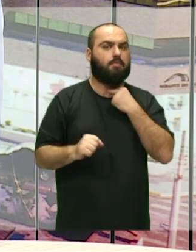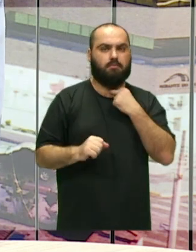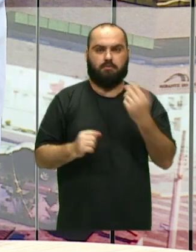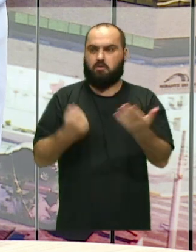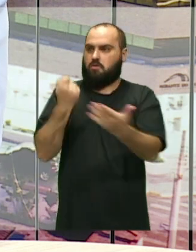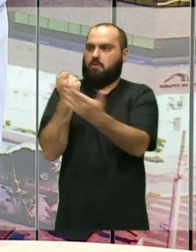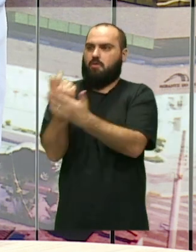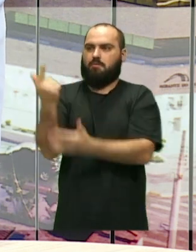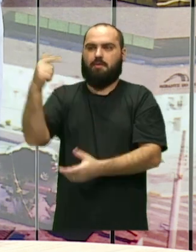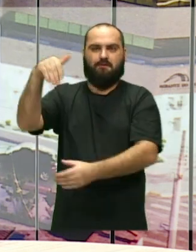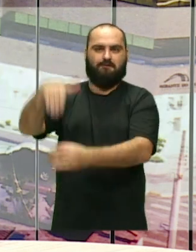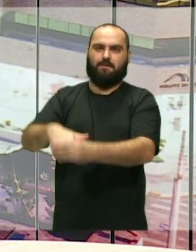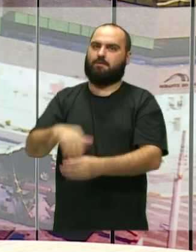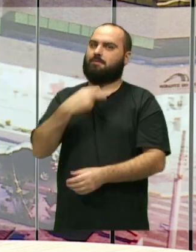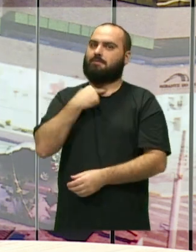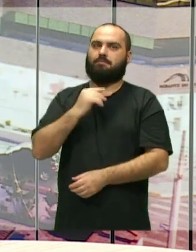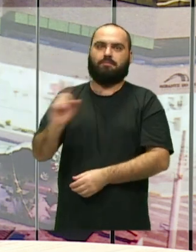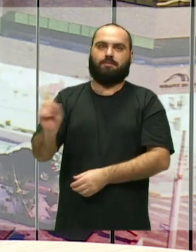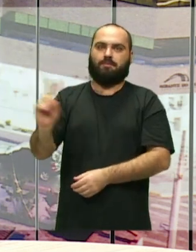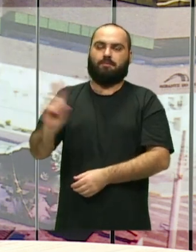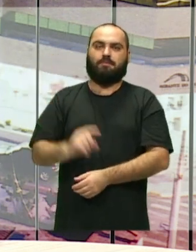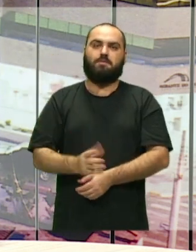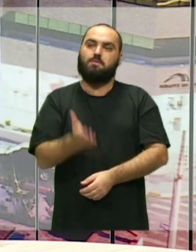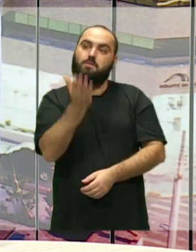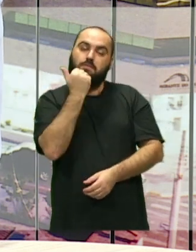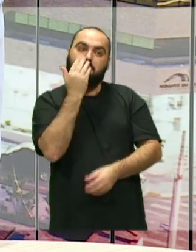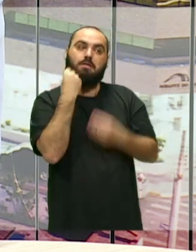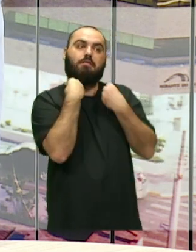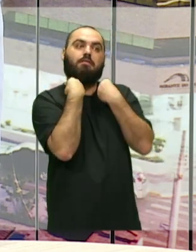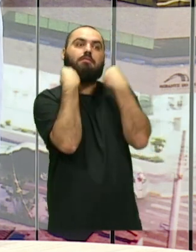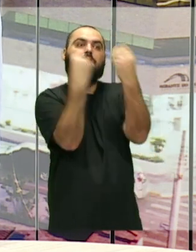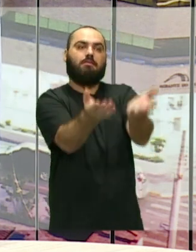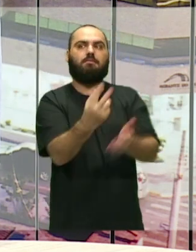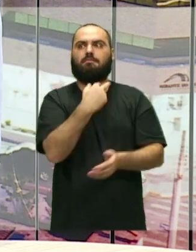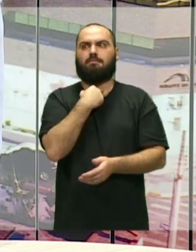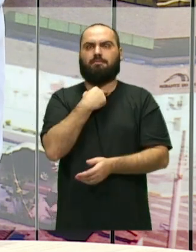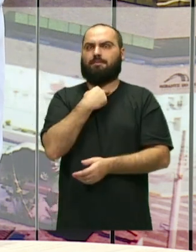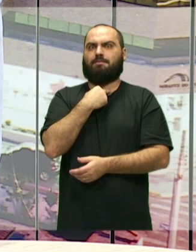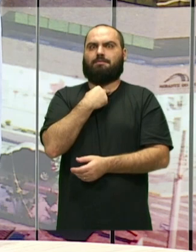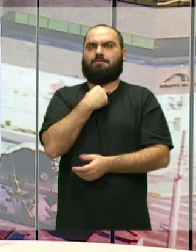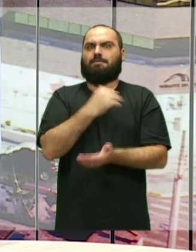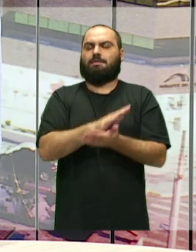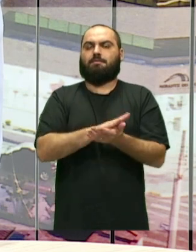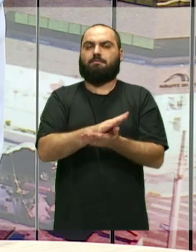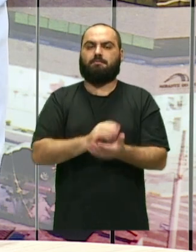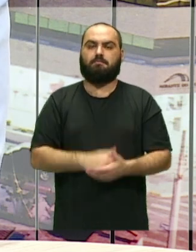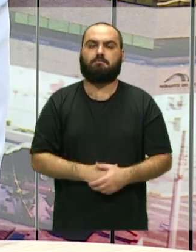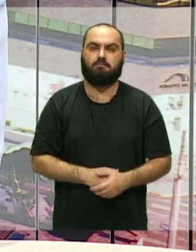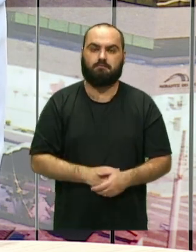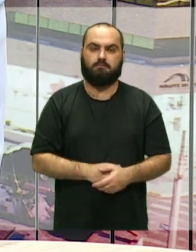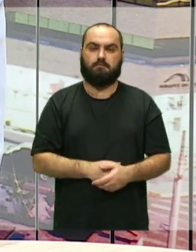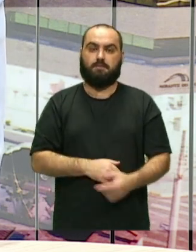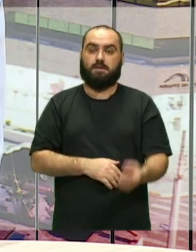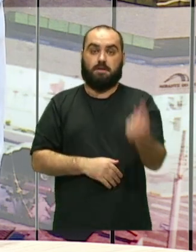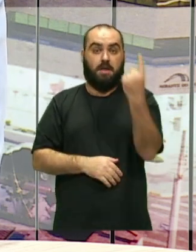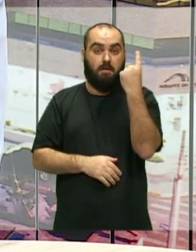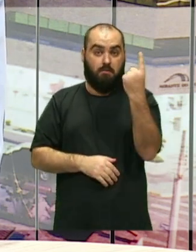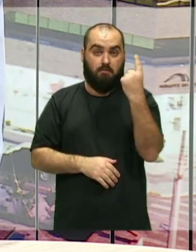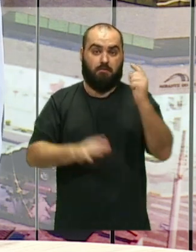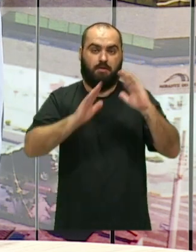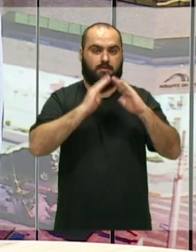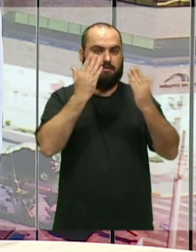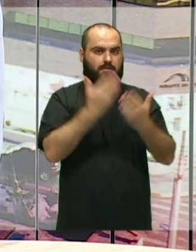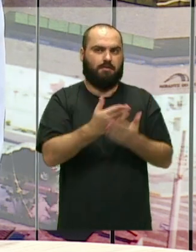comprar um voto você não poderia oferecer um lanche você não poderia oferecer nada em troca do voto E chegou a notícia para nós que em uma unidade